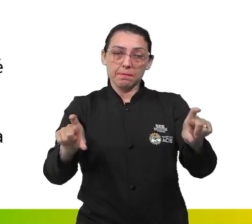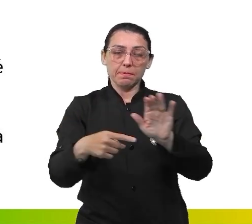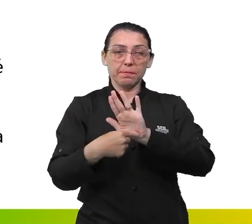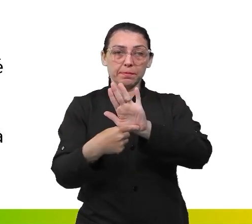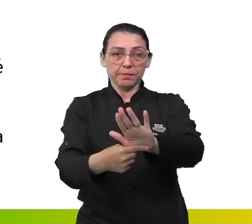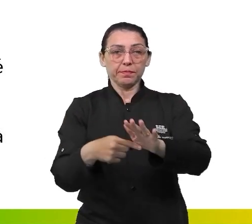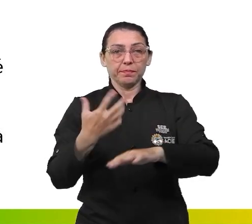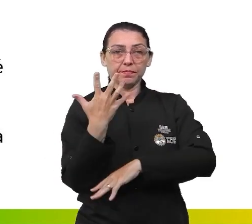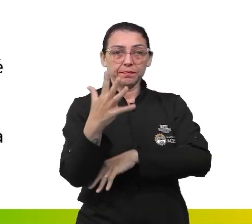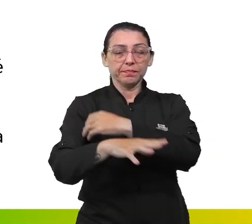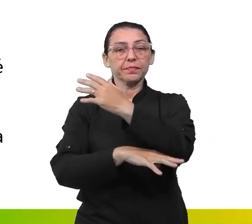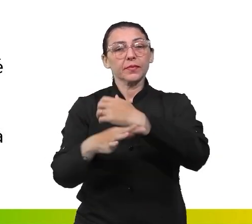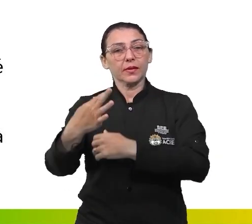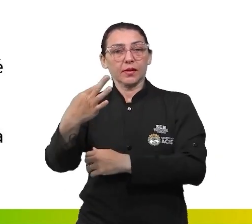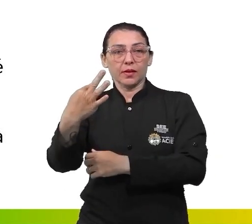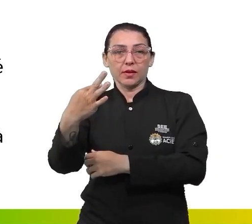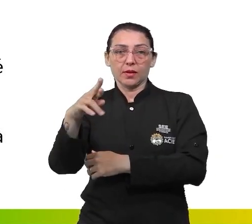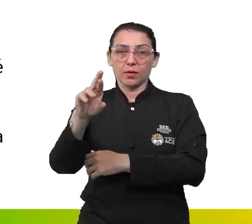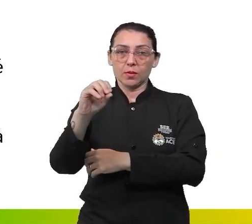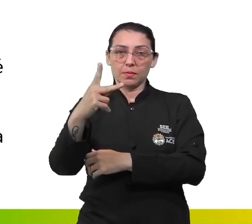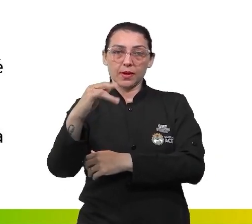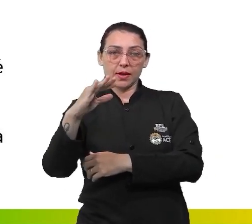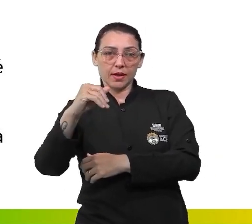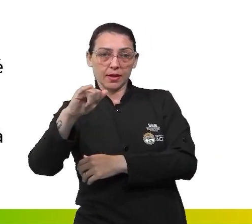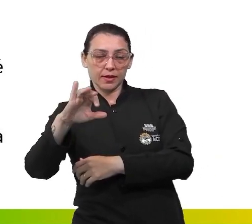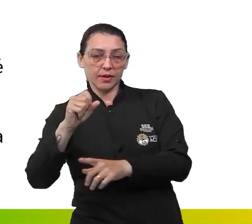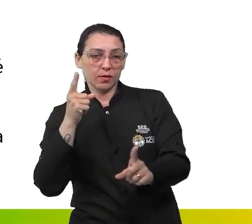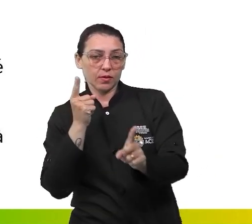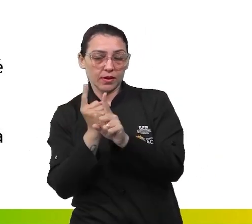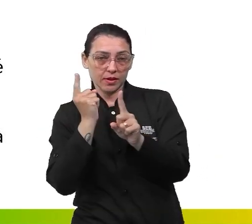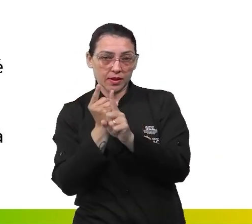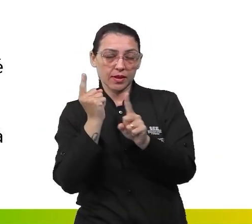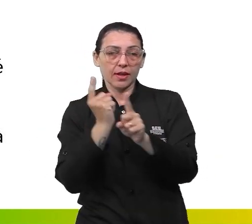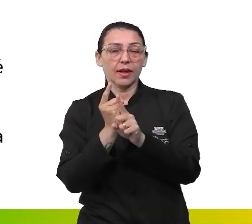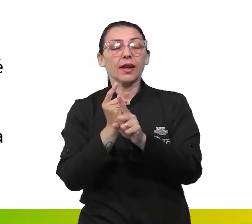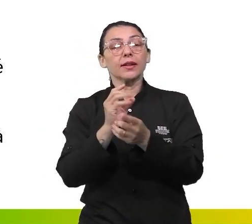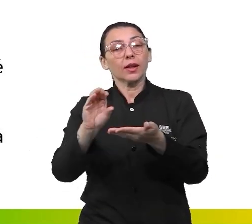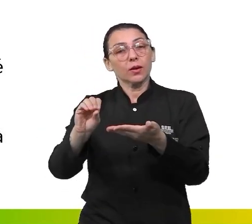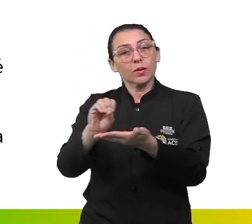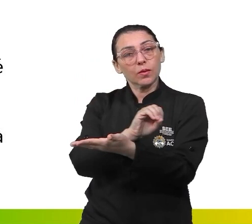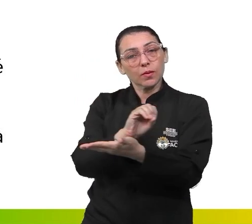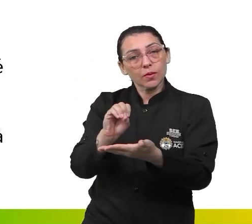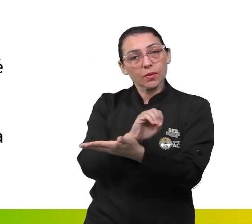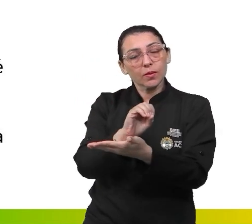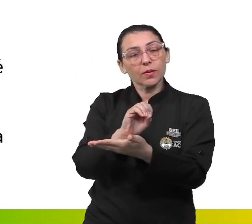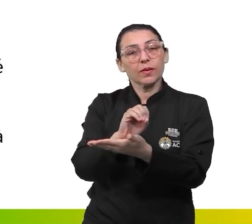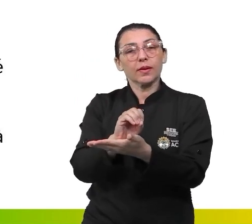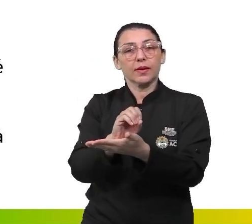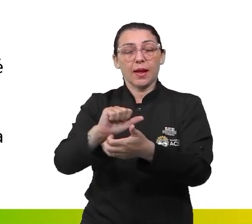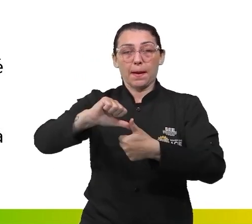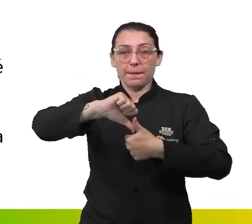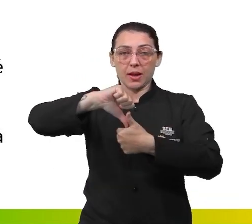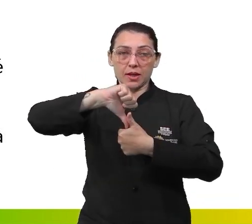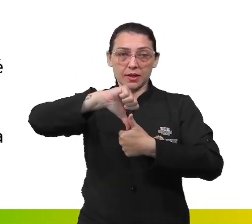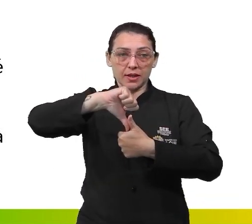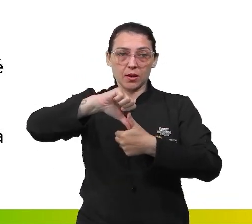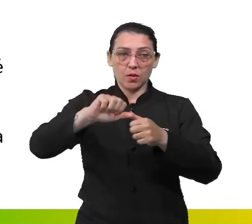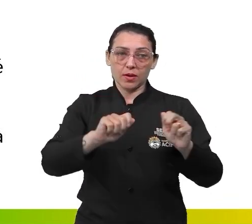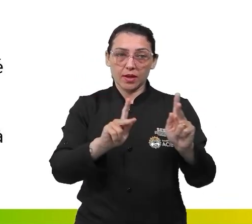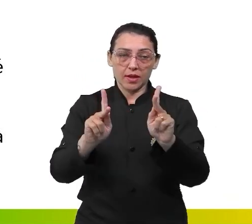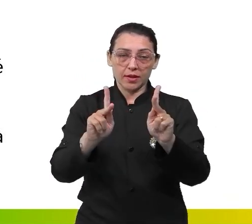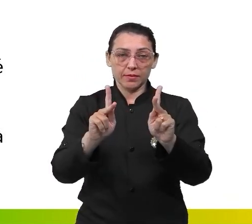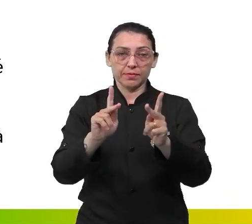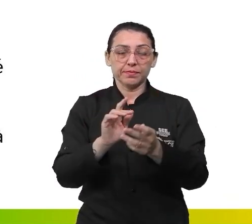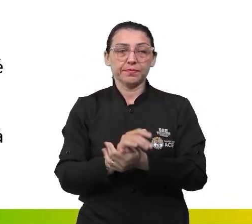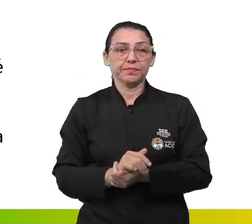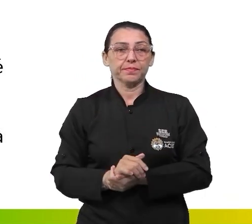as florestas tropicais localizadas na parte central, que é chamada aí de América Central, ok?